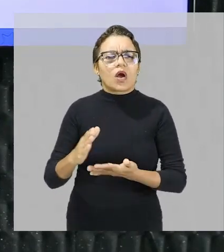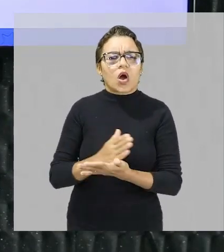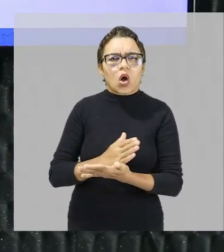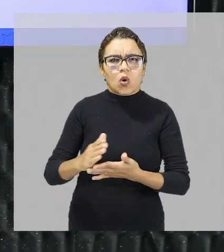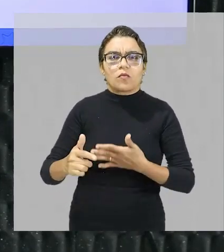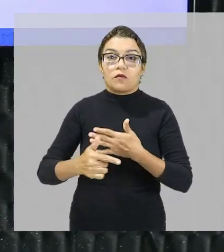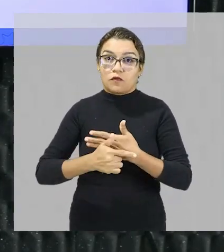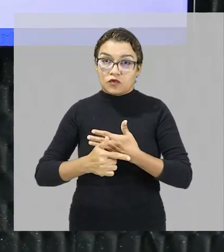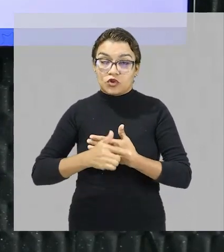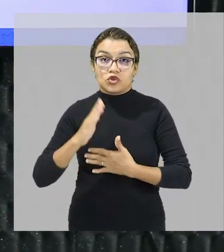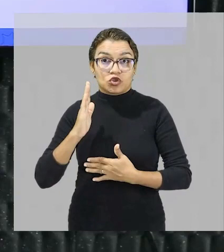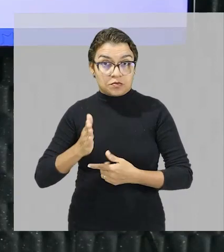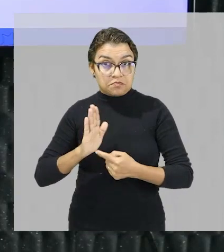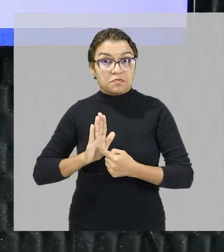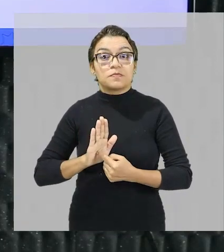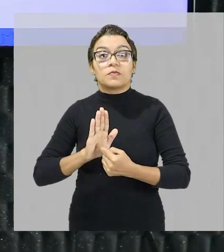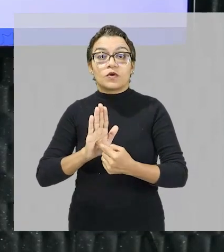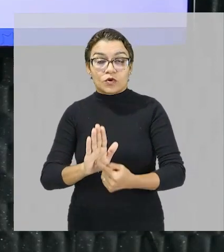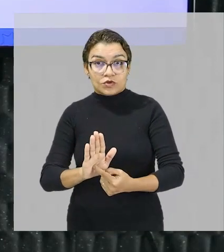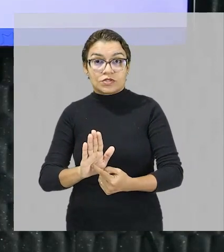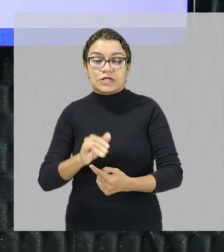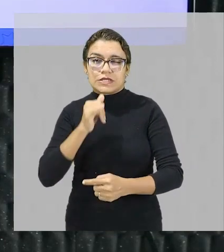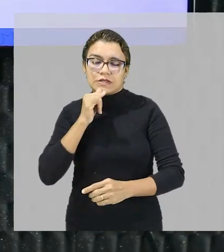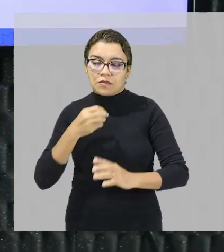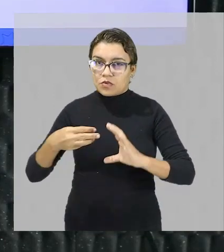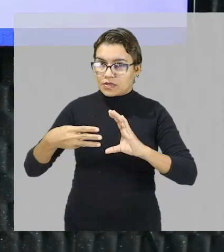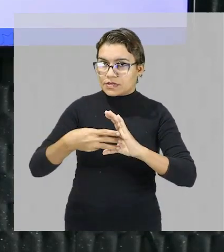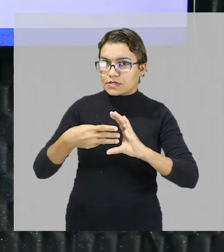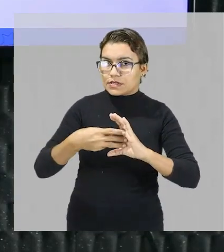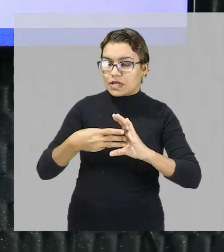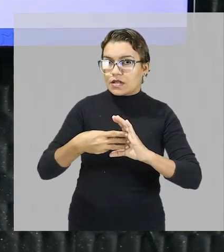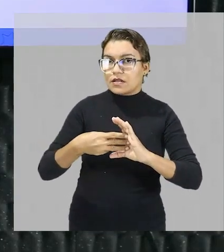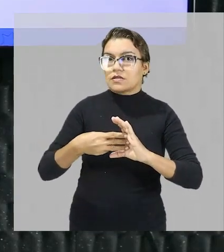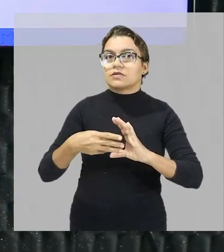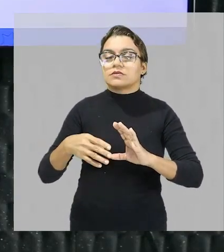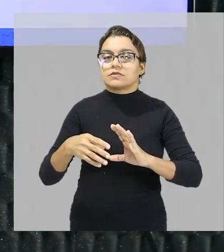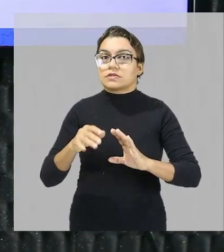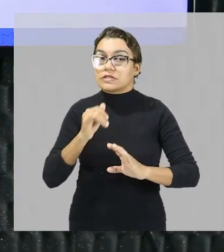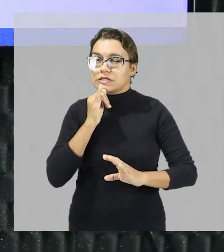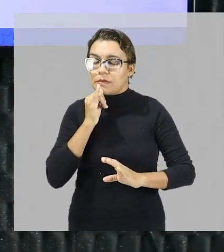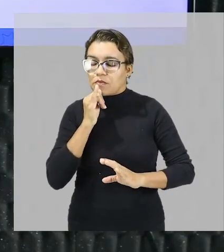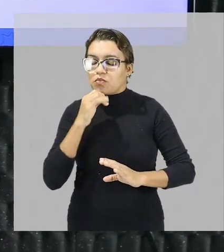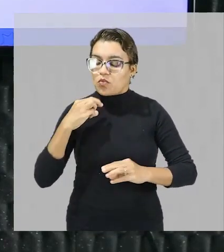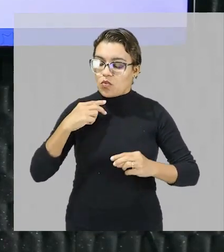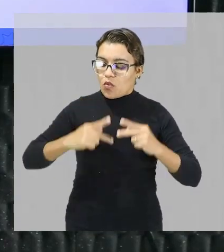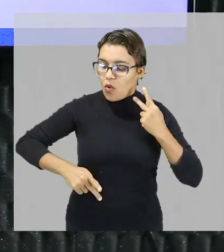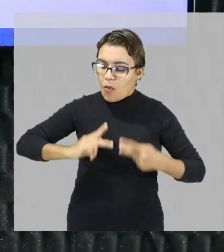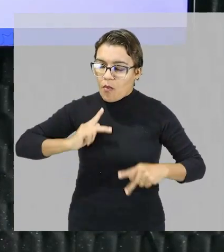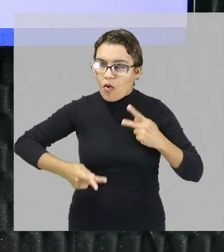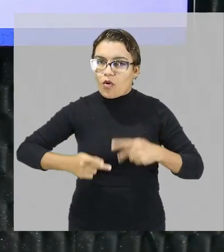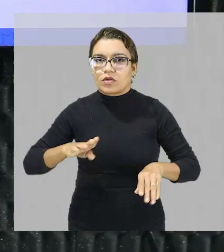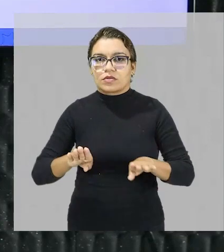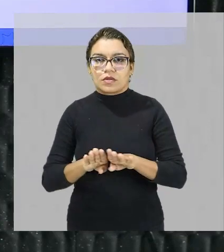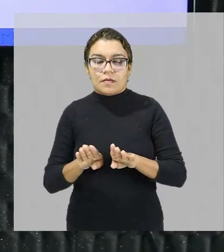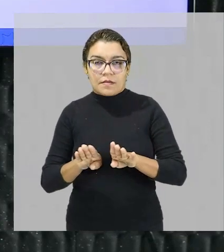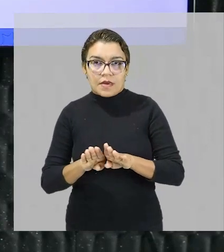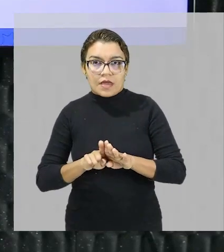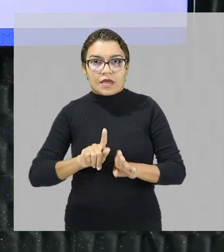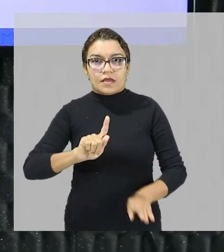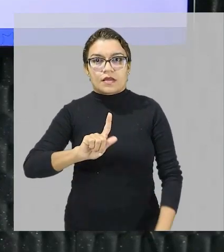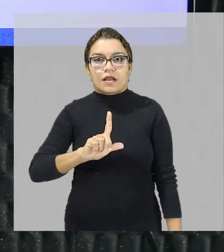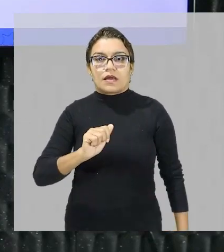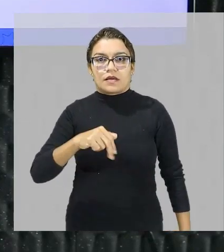eu apresentei as células, aliás, os hormônios, né, e as suas principais glândulas, onde eles